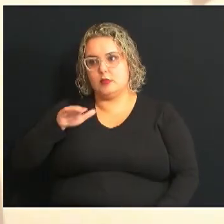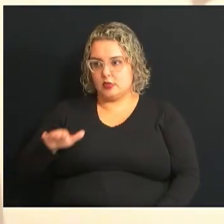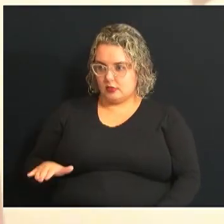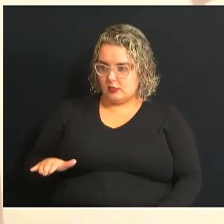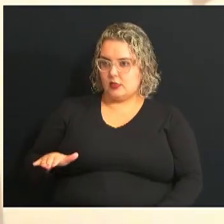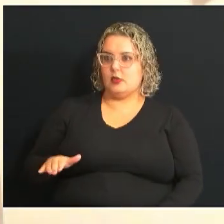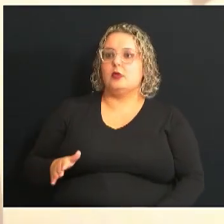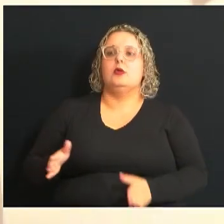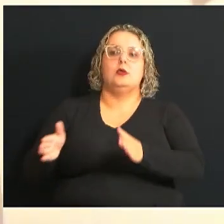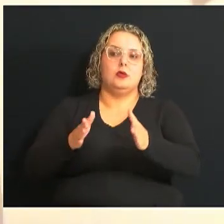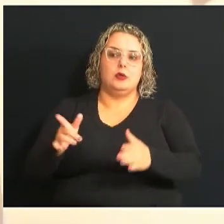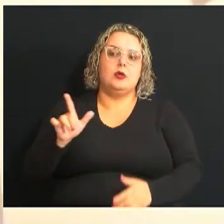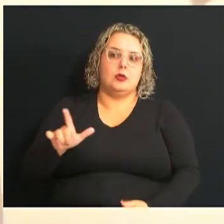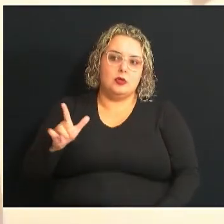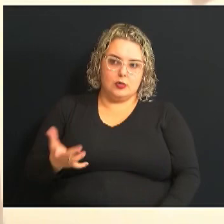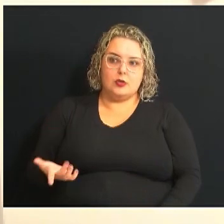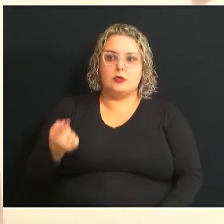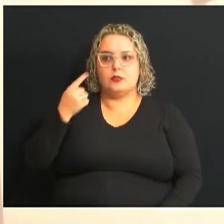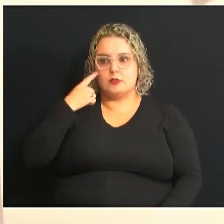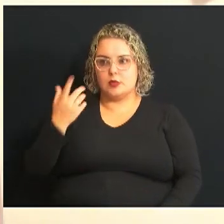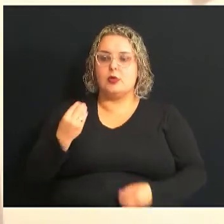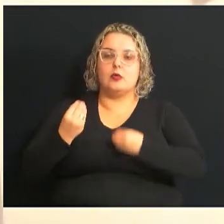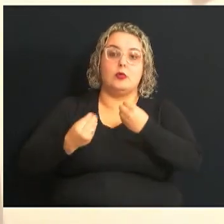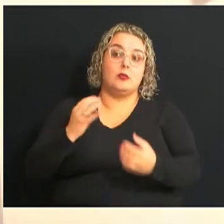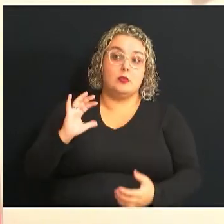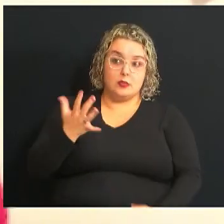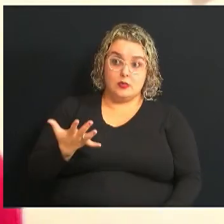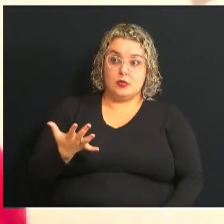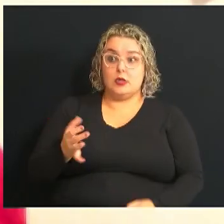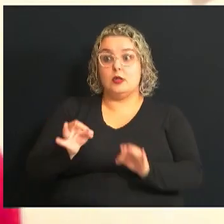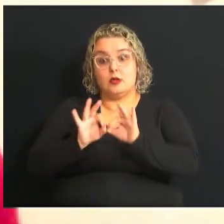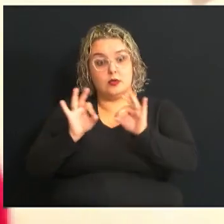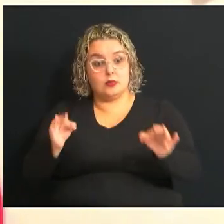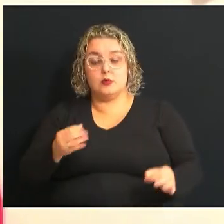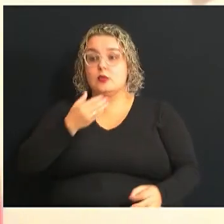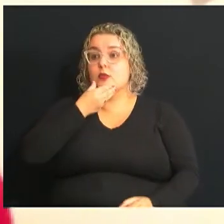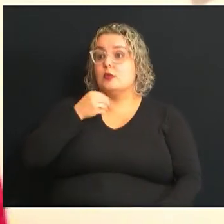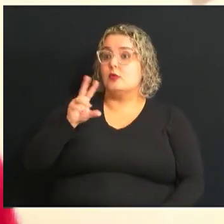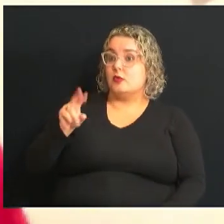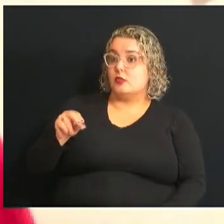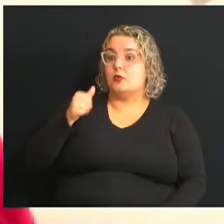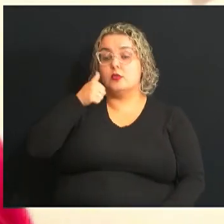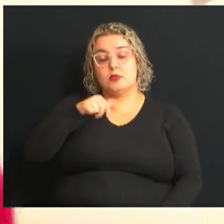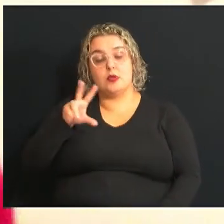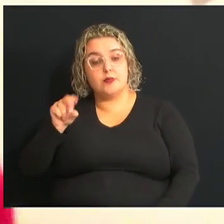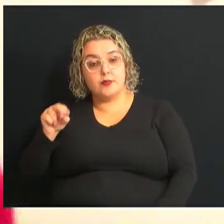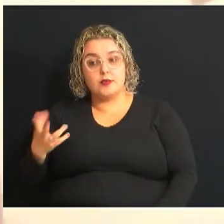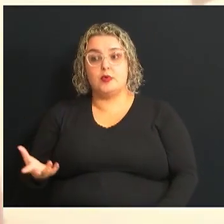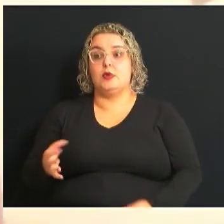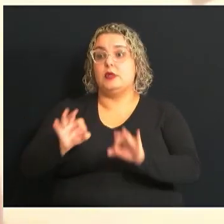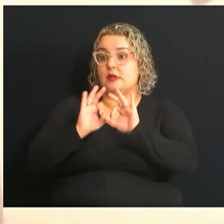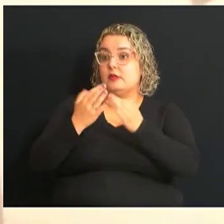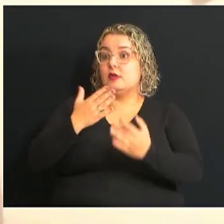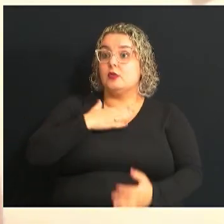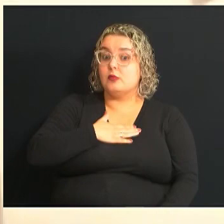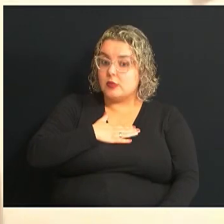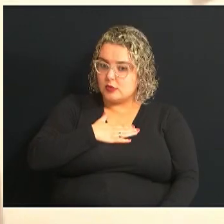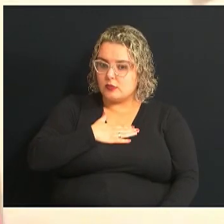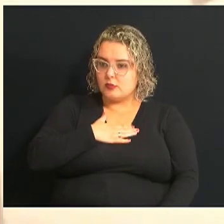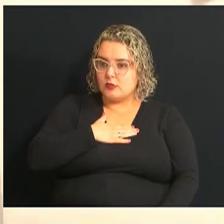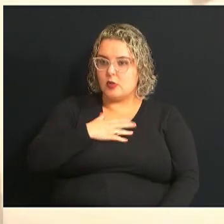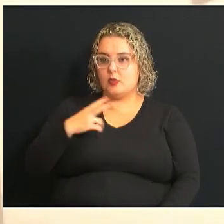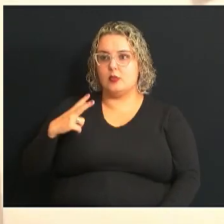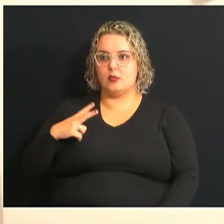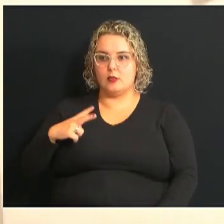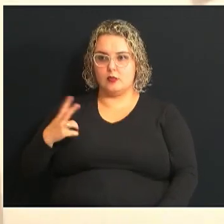também, claro, que a gente considerou isso, como é que vai ser, ficar longe, né, dos avós e da família. Mas eu acho que no meu caso,